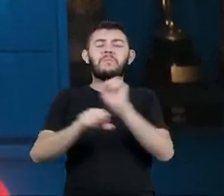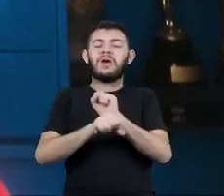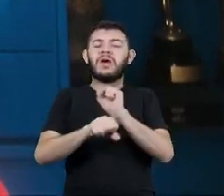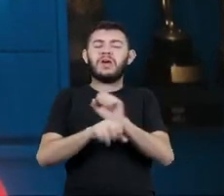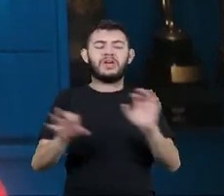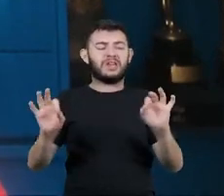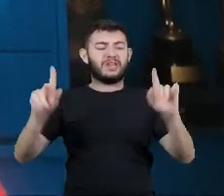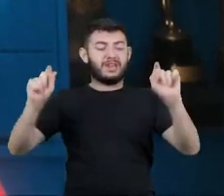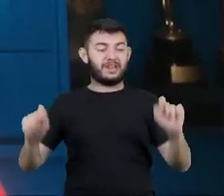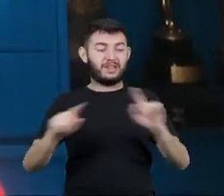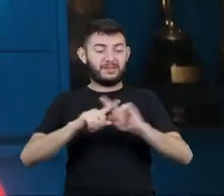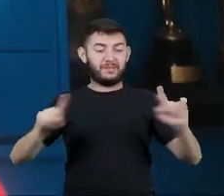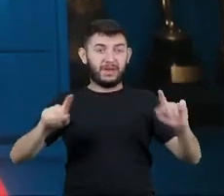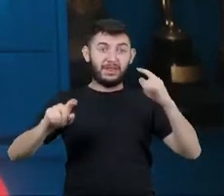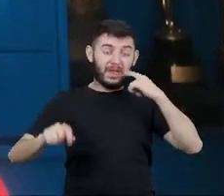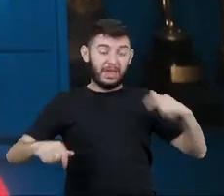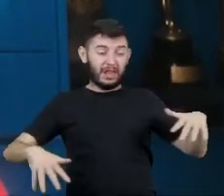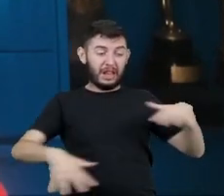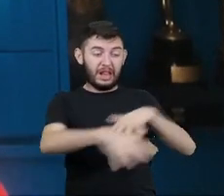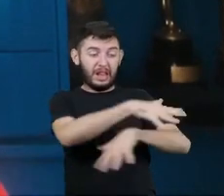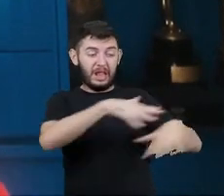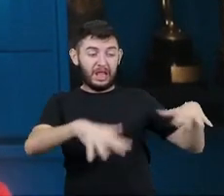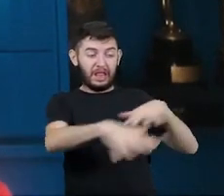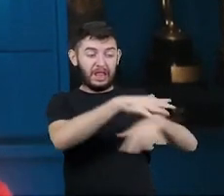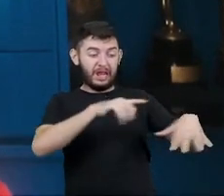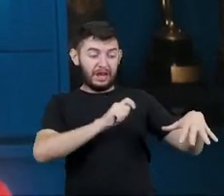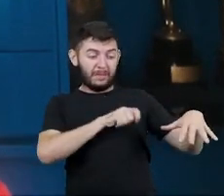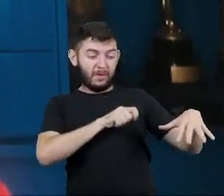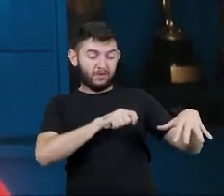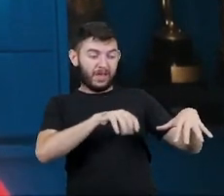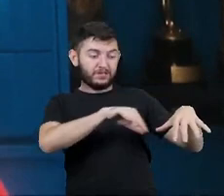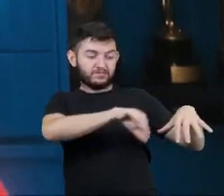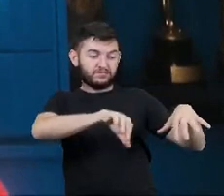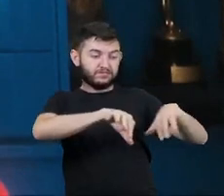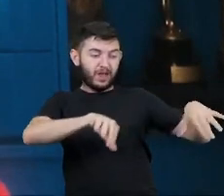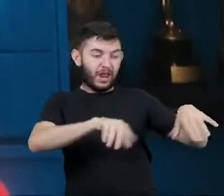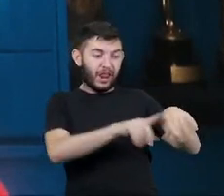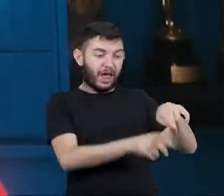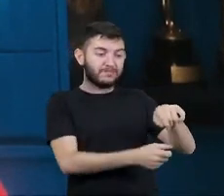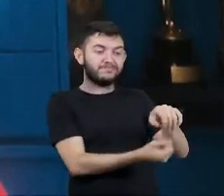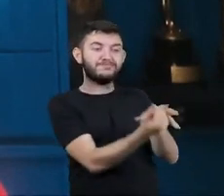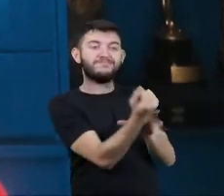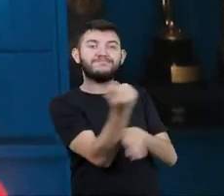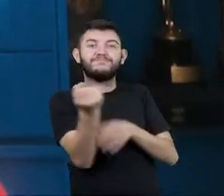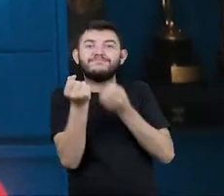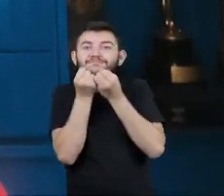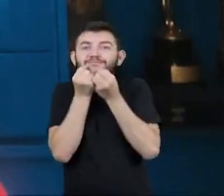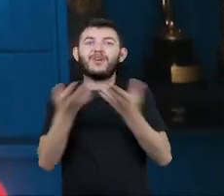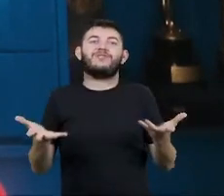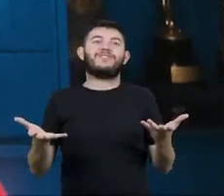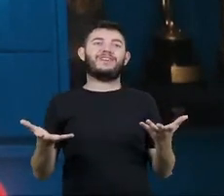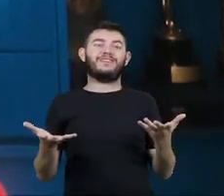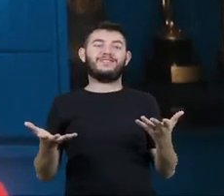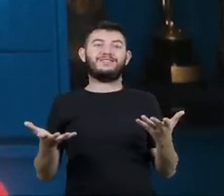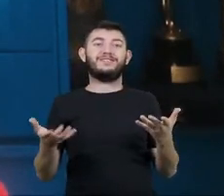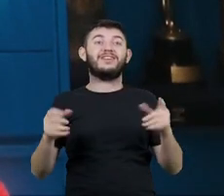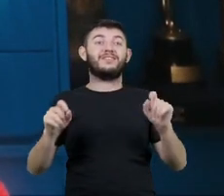a bondade prospera. É justo no desespero que a paz chega e